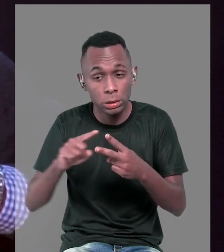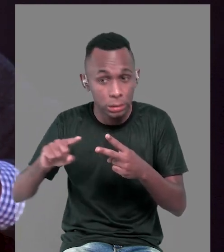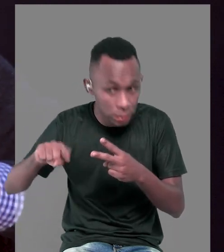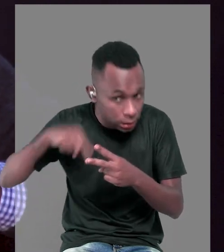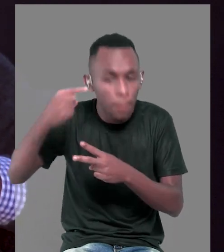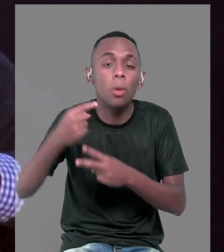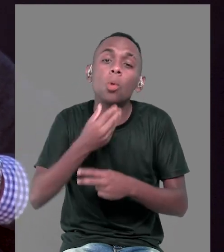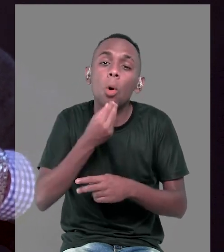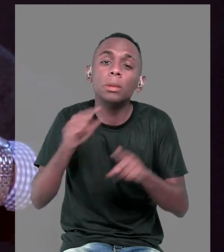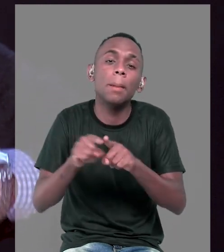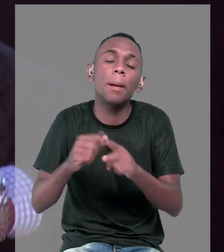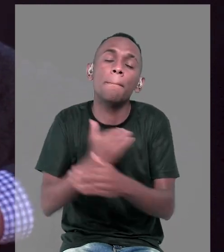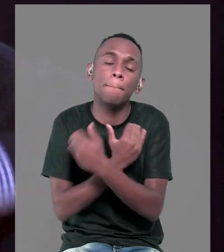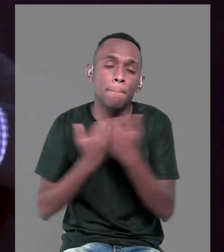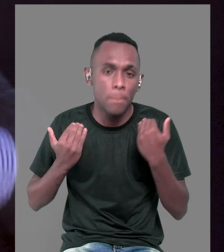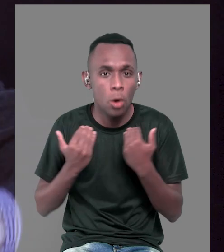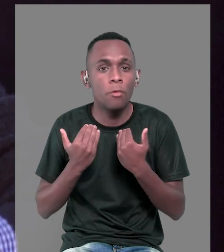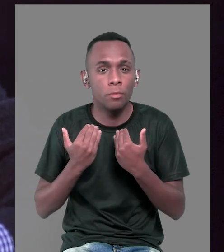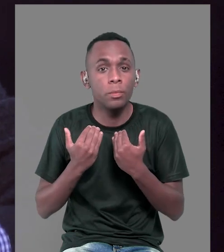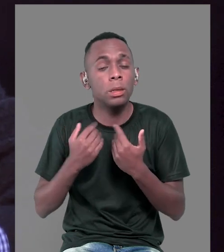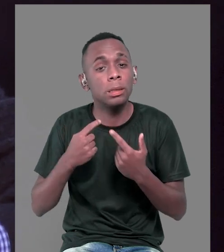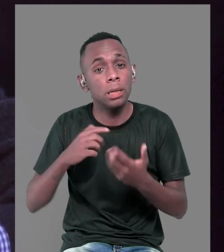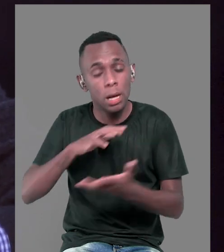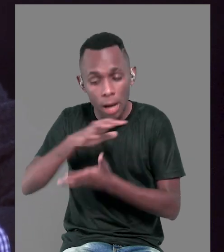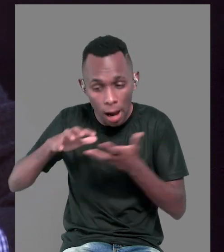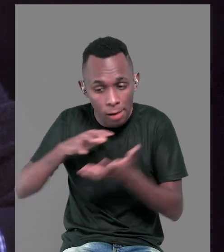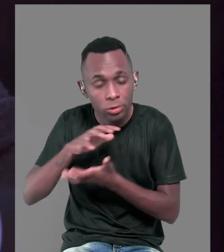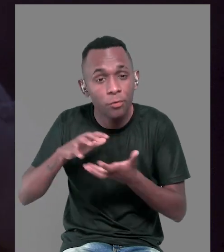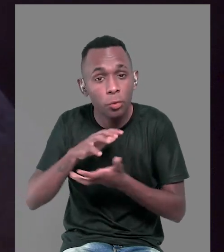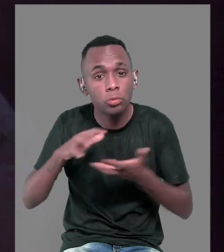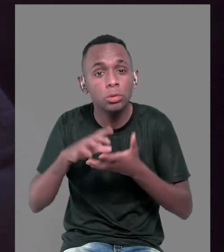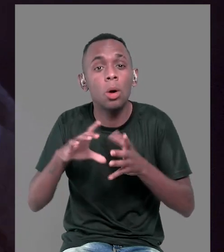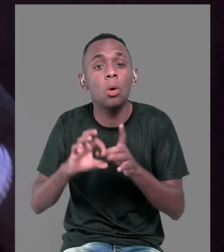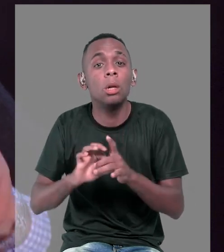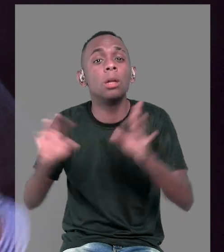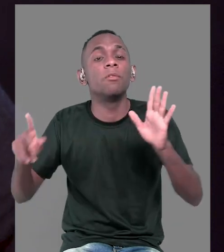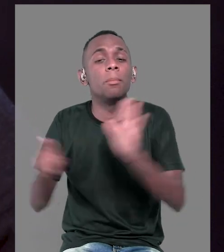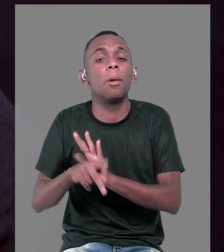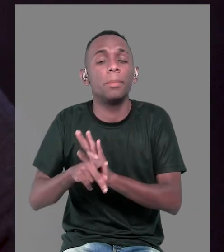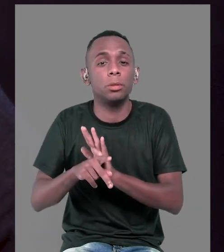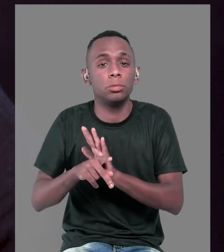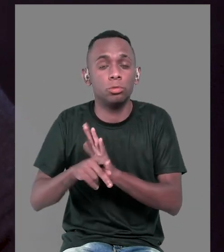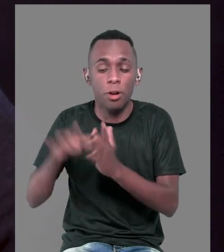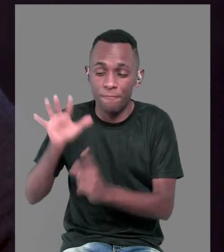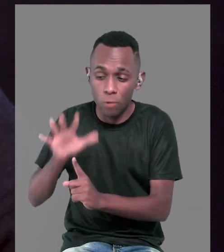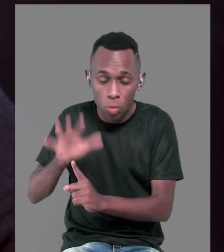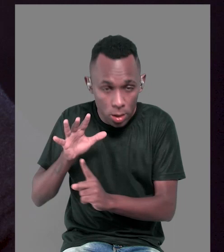A Revolução se liberta do seu próprio processo e devora os seus